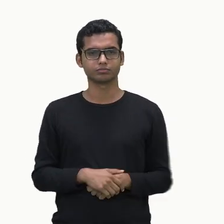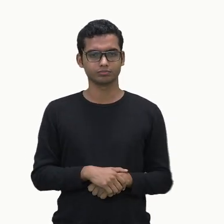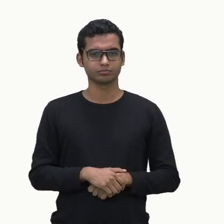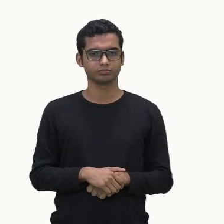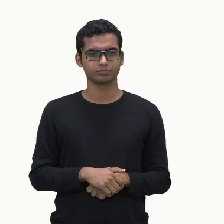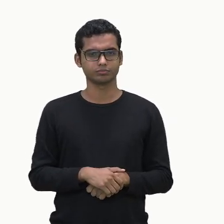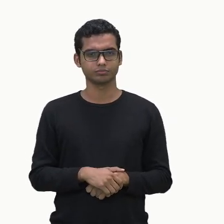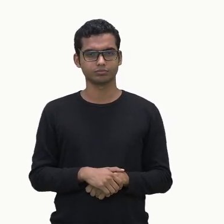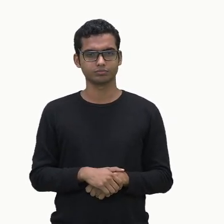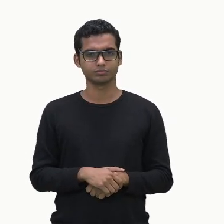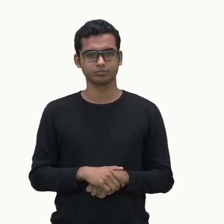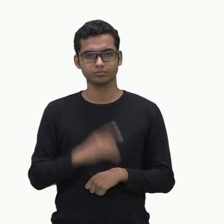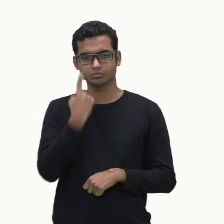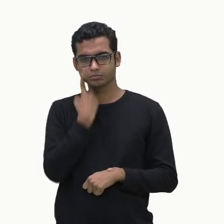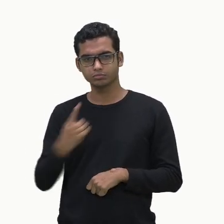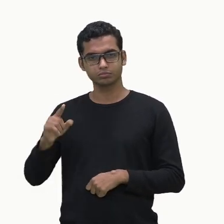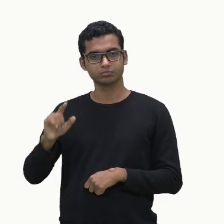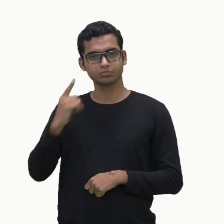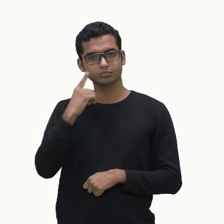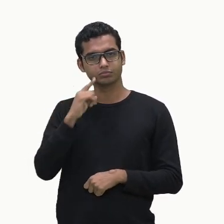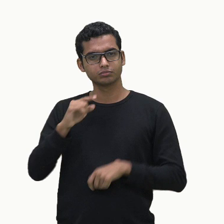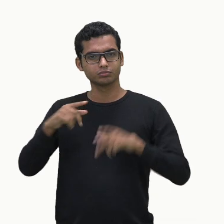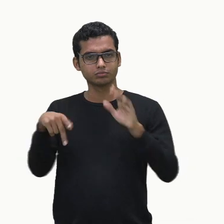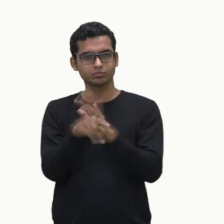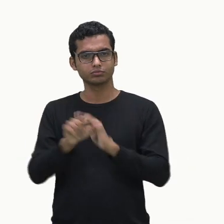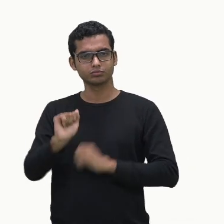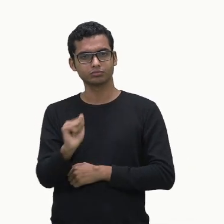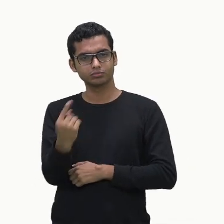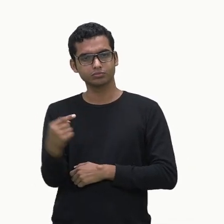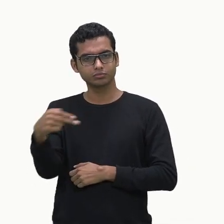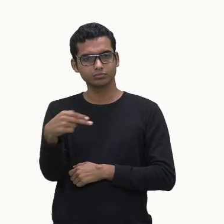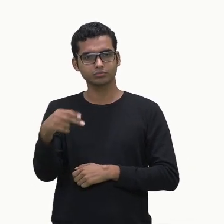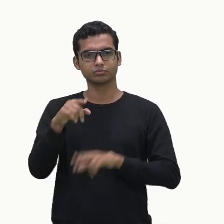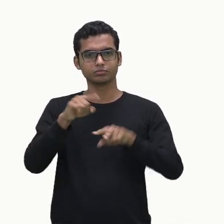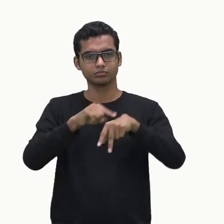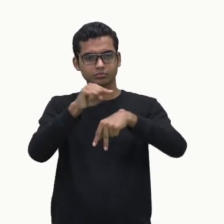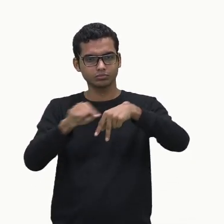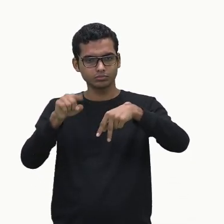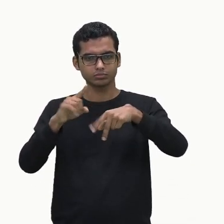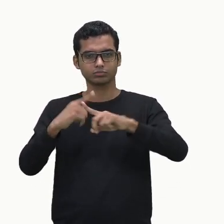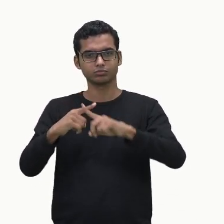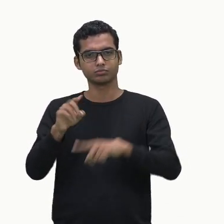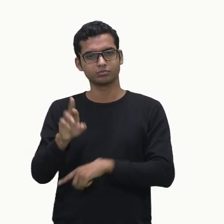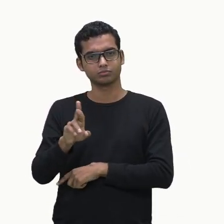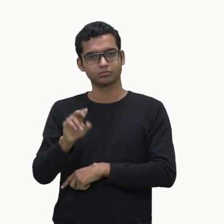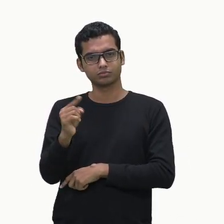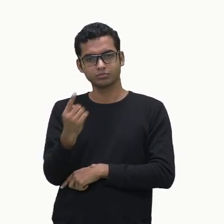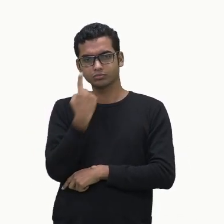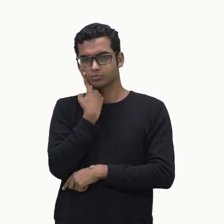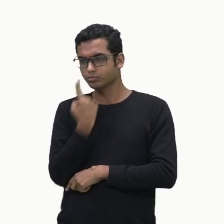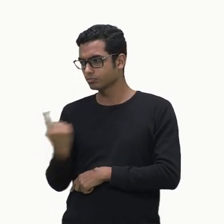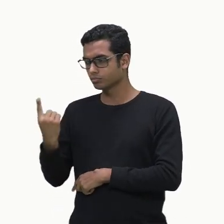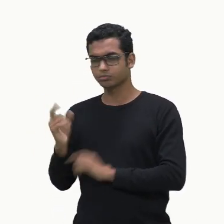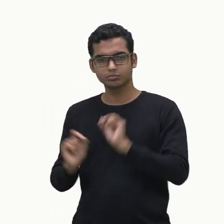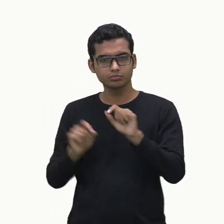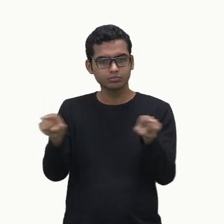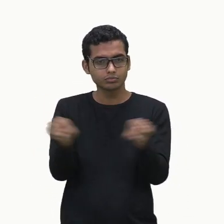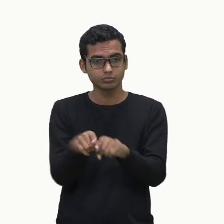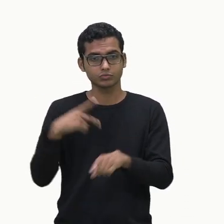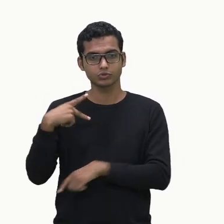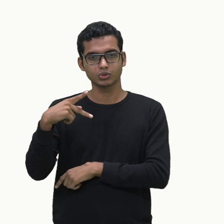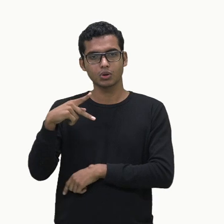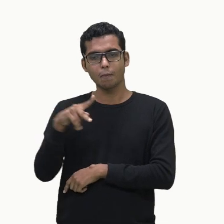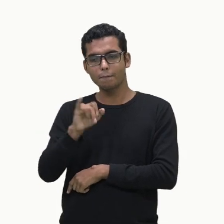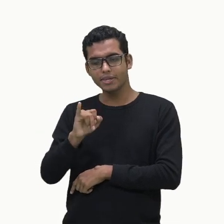o R minúsculo ao quadrado, a gente pode perceber, então, que o π, ele é comum.